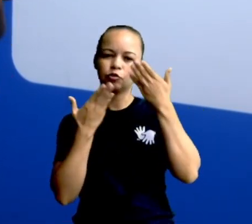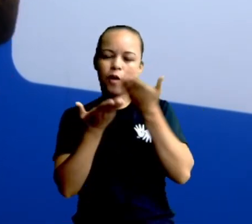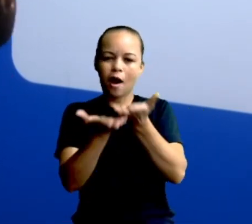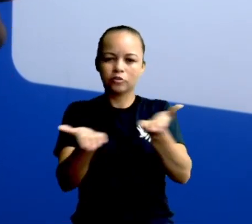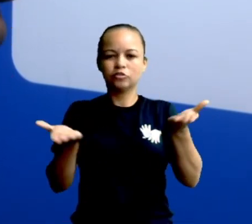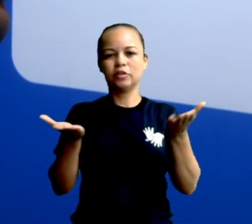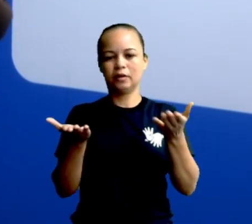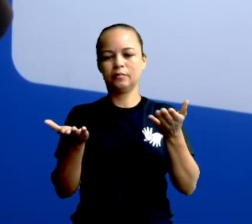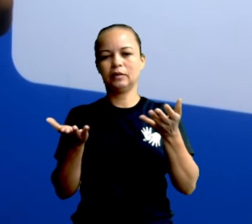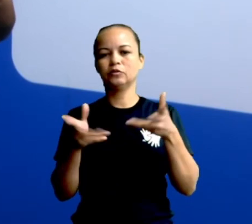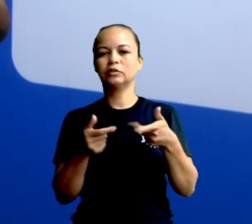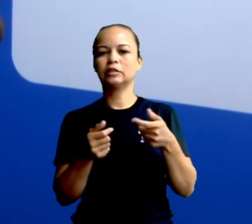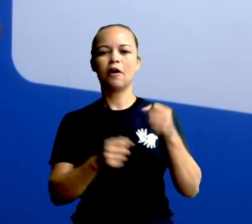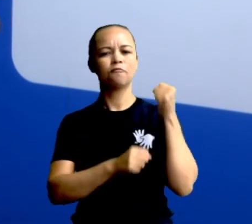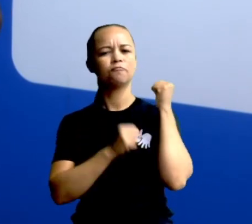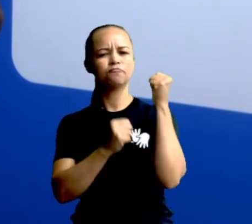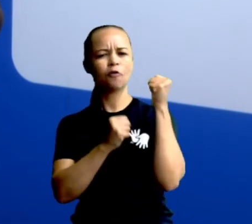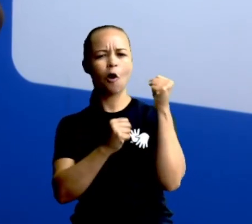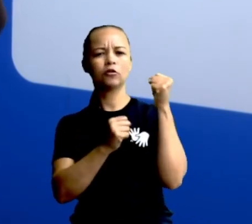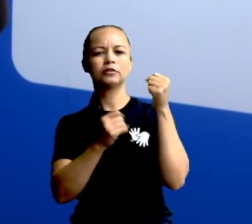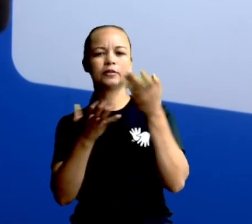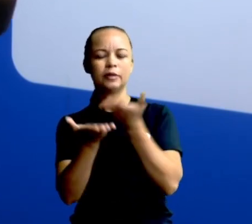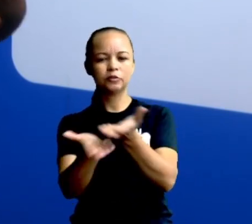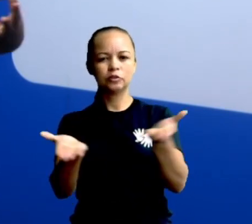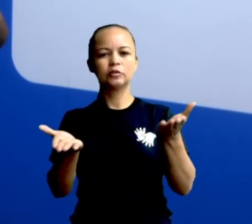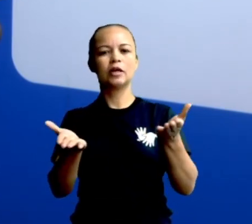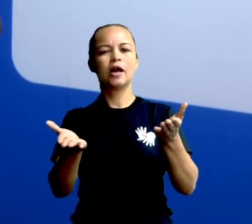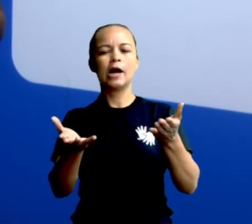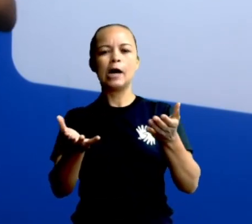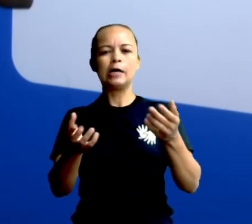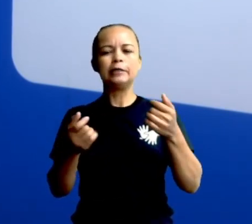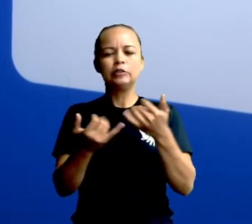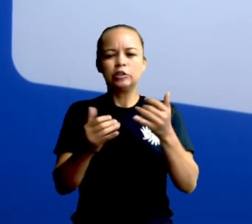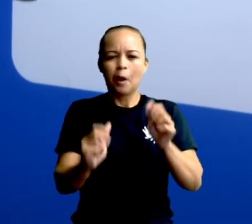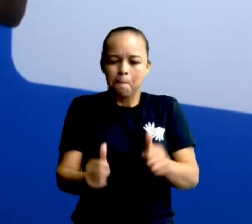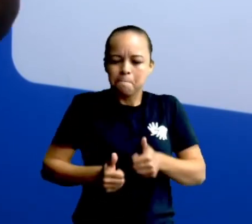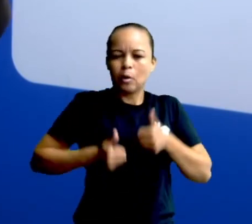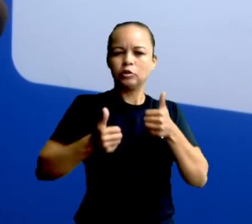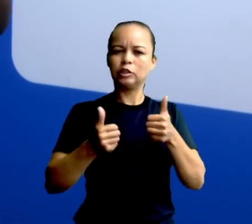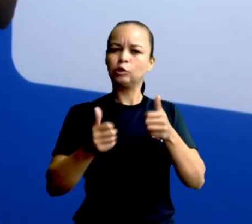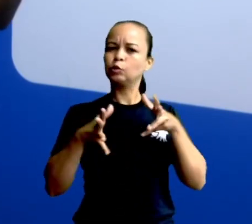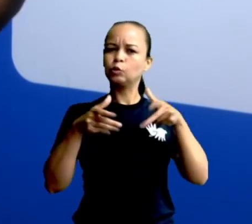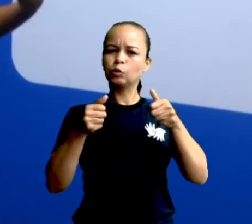vocês. E axé quer dizer força, energia positiva, é tudo que é